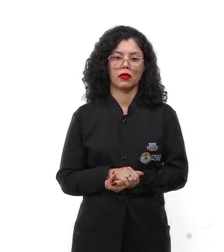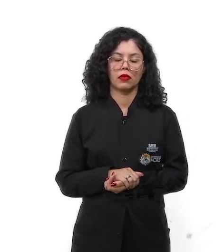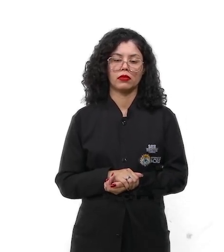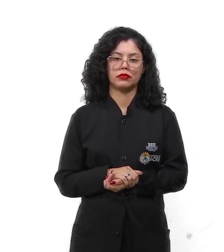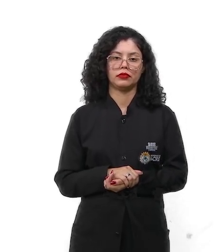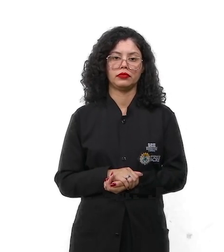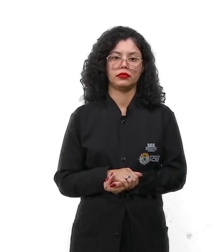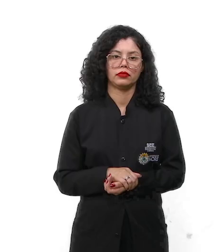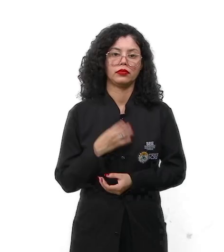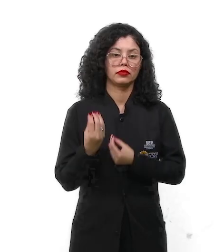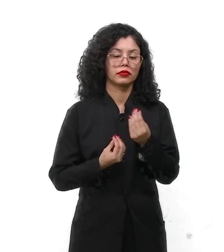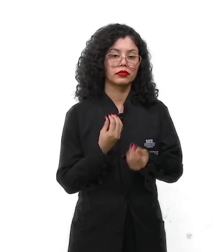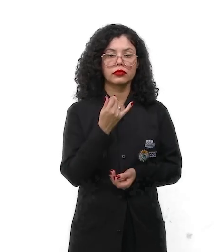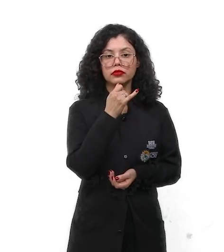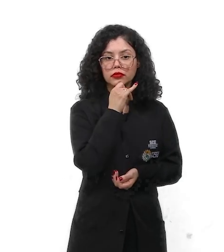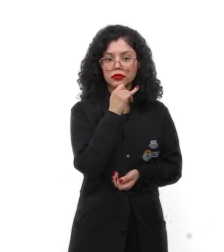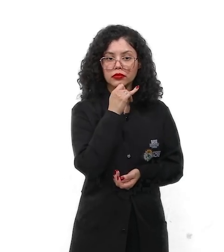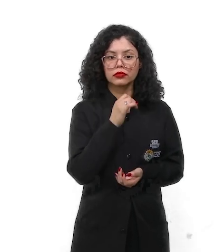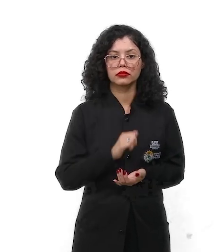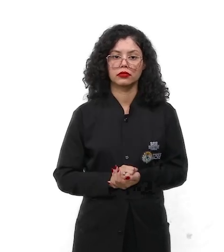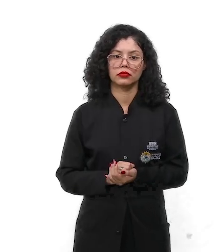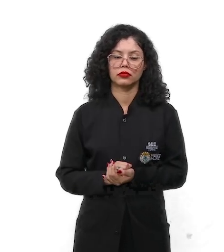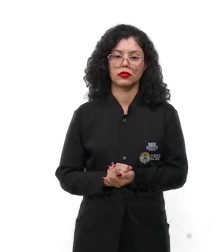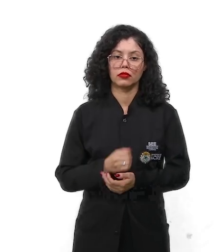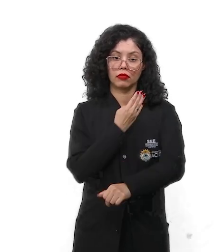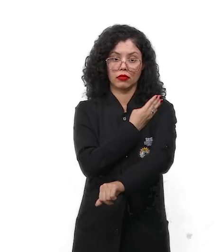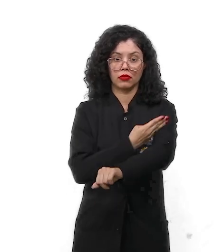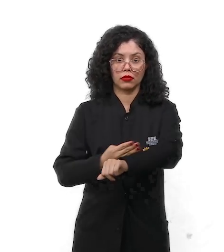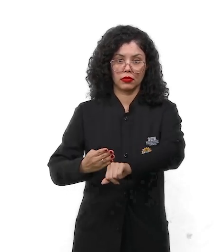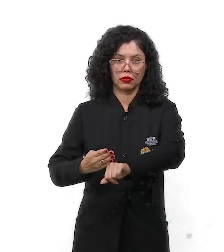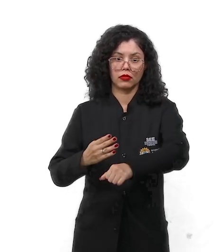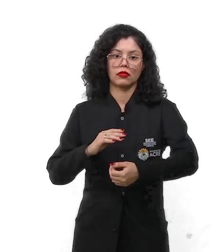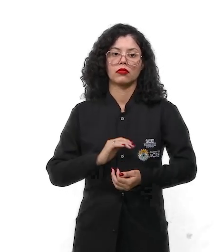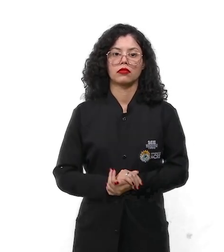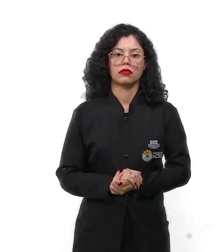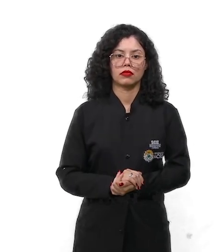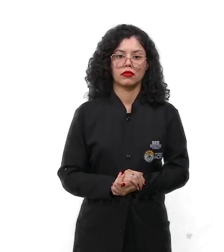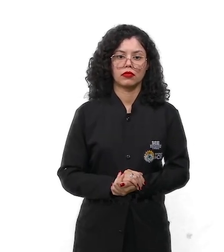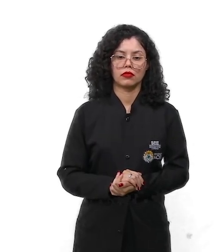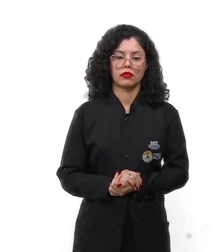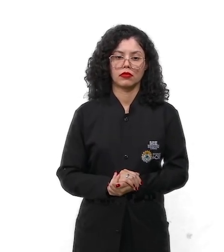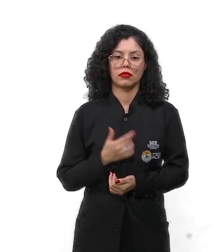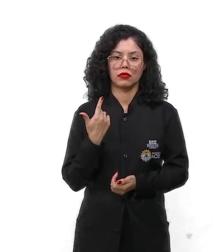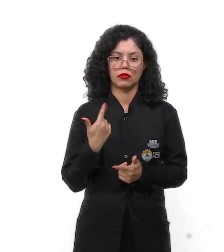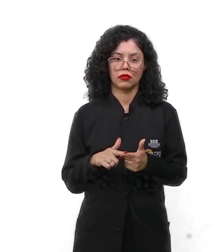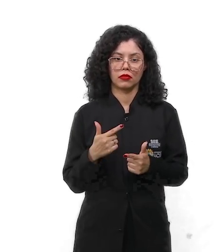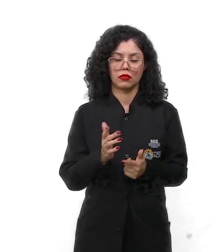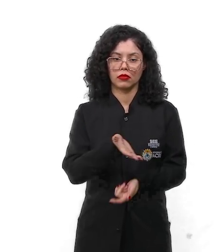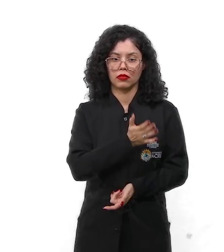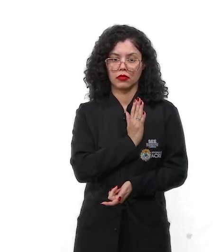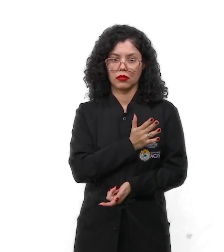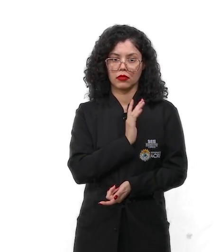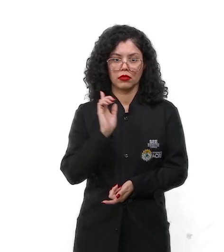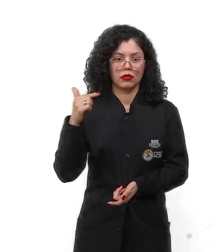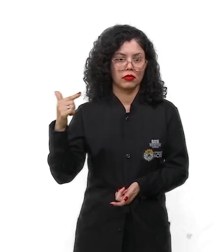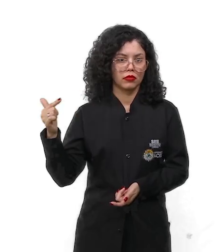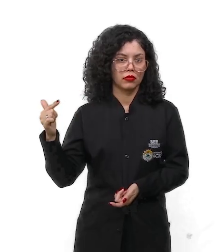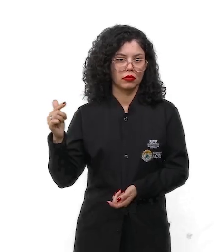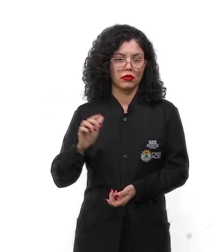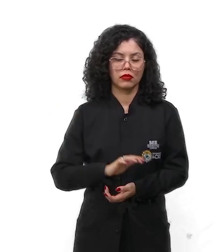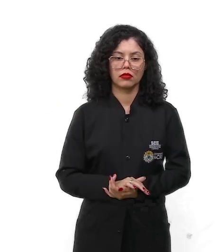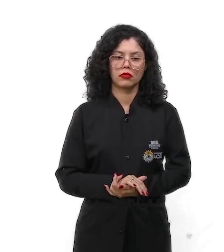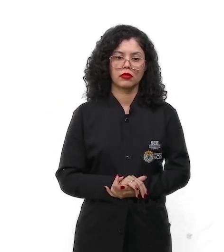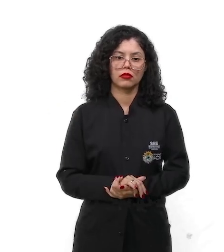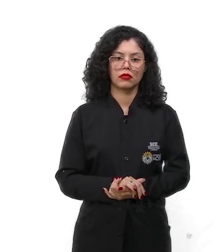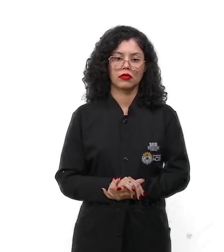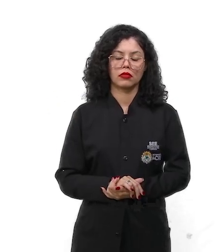recessivos. Como, por exemplo, o albinismo, defeitos cardíacos, dentre outros. Então